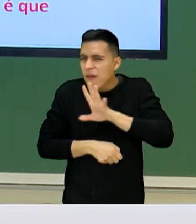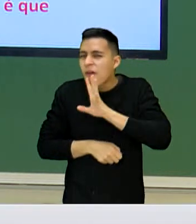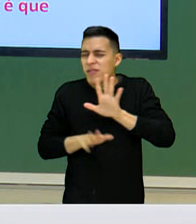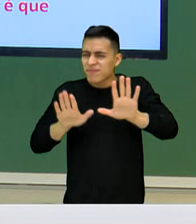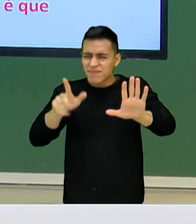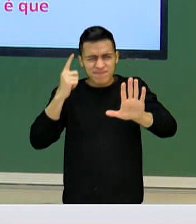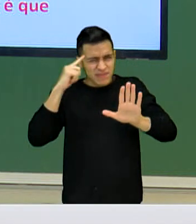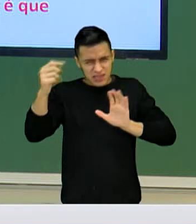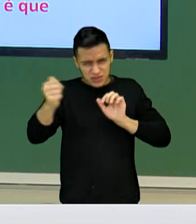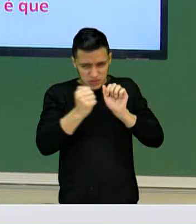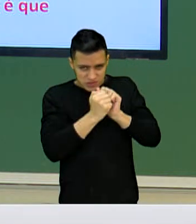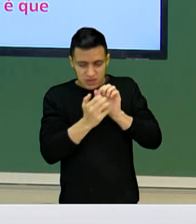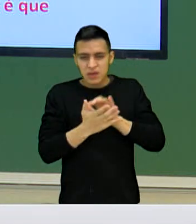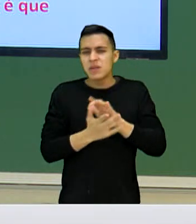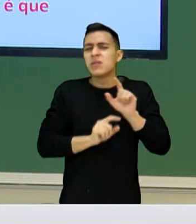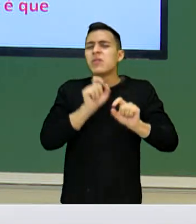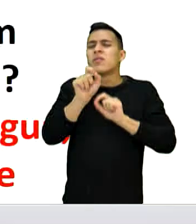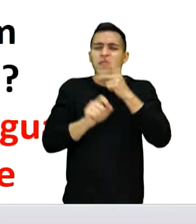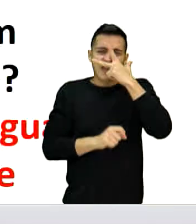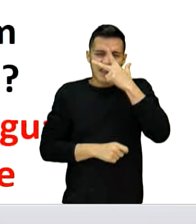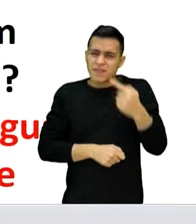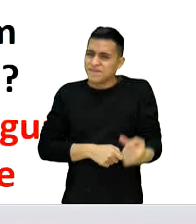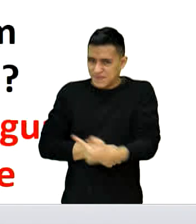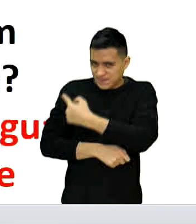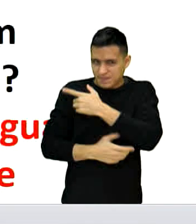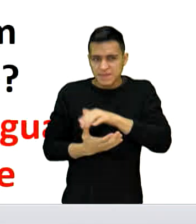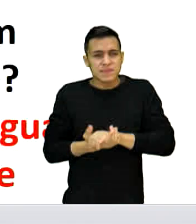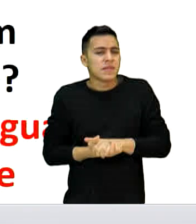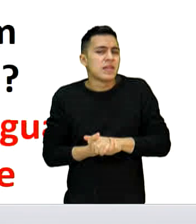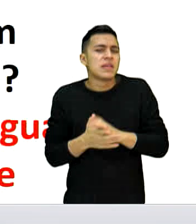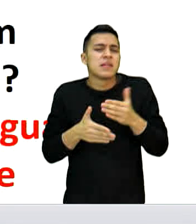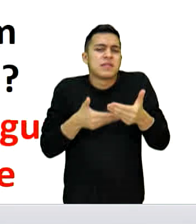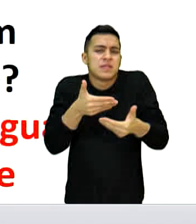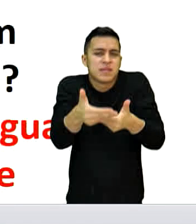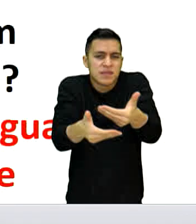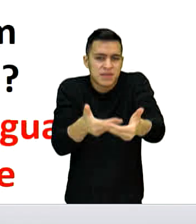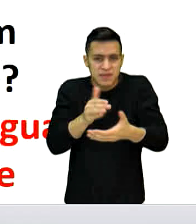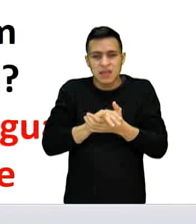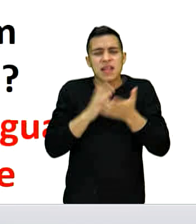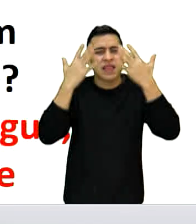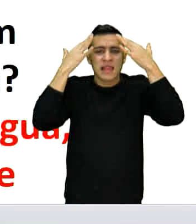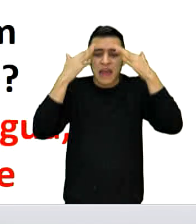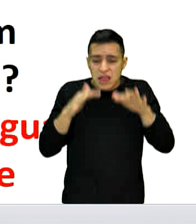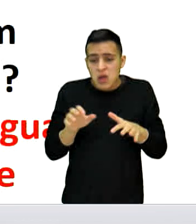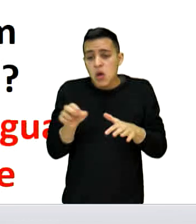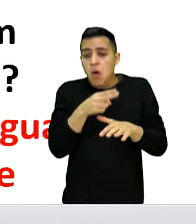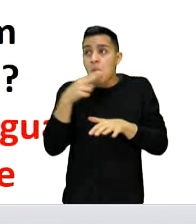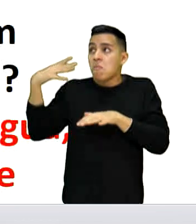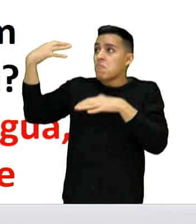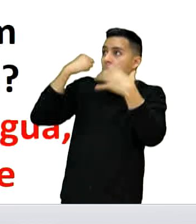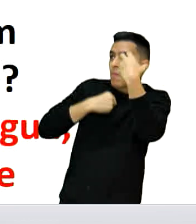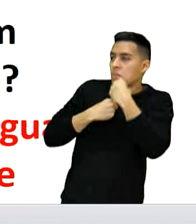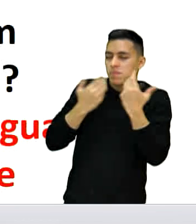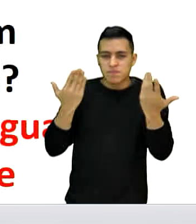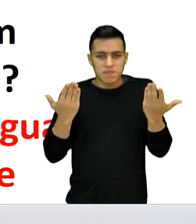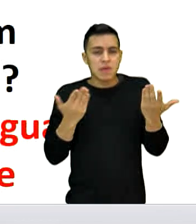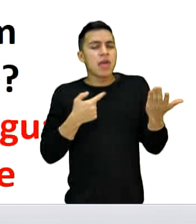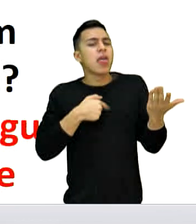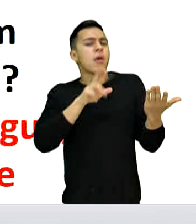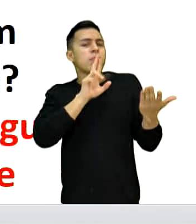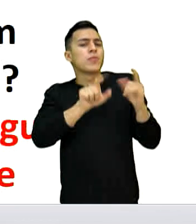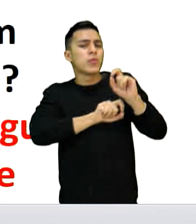comigo. Veja, o que você acha disso, né? Desse processo, se é natural ou se é uma invasão. A professora respondeu